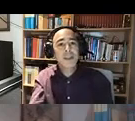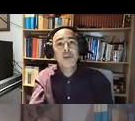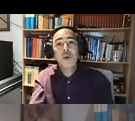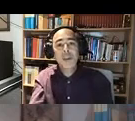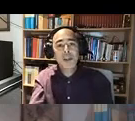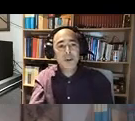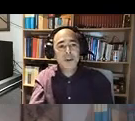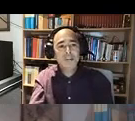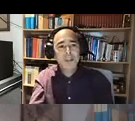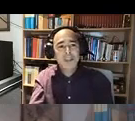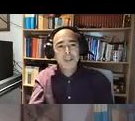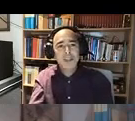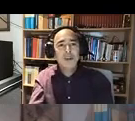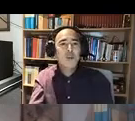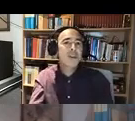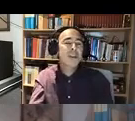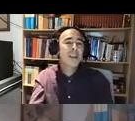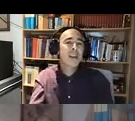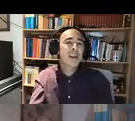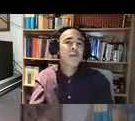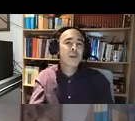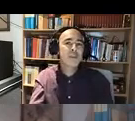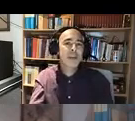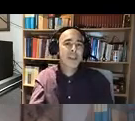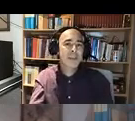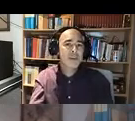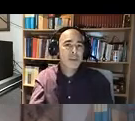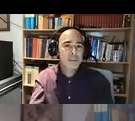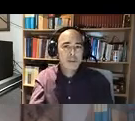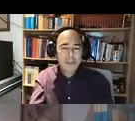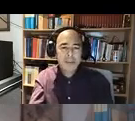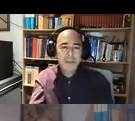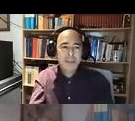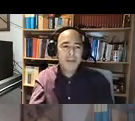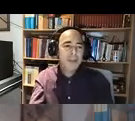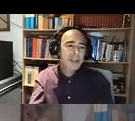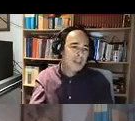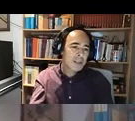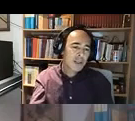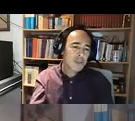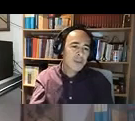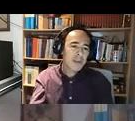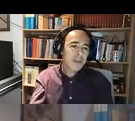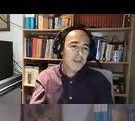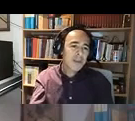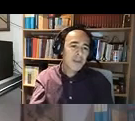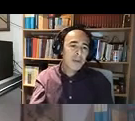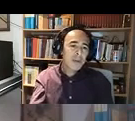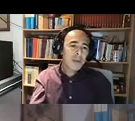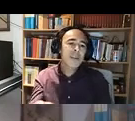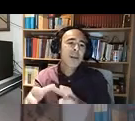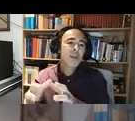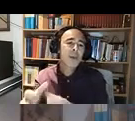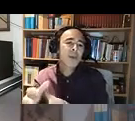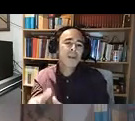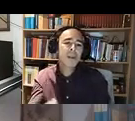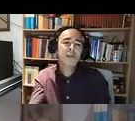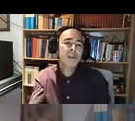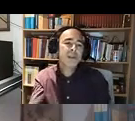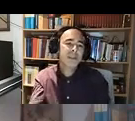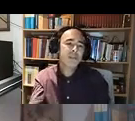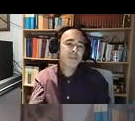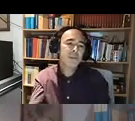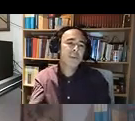queremos recomendar melhor e conta que a responde pagar é a pergunta que muitos fazem também aqui está a resposta ele vier